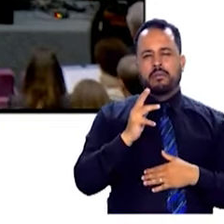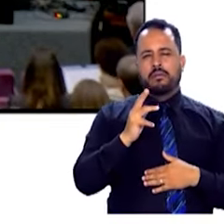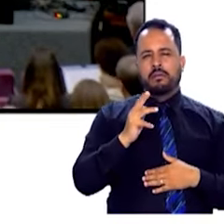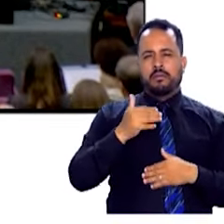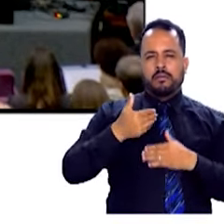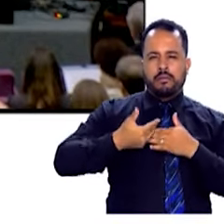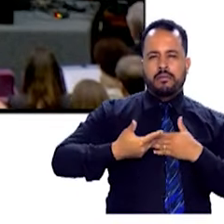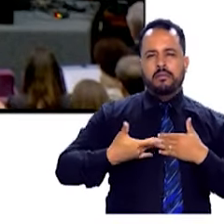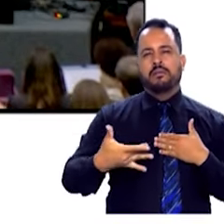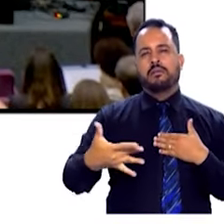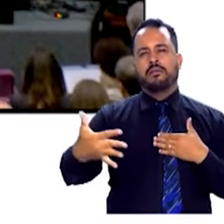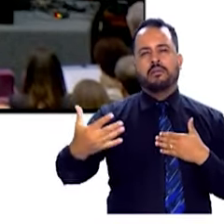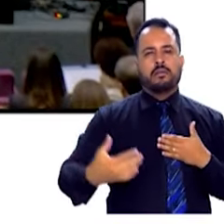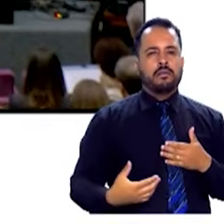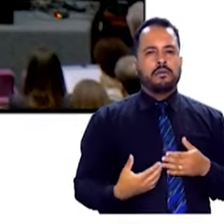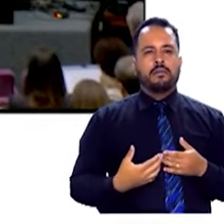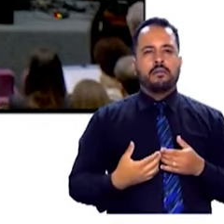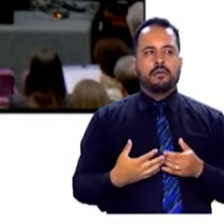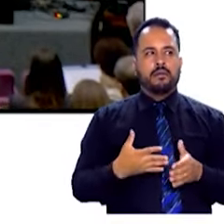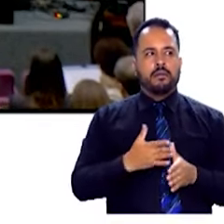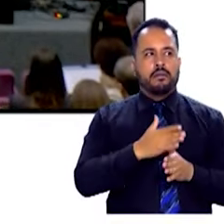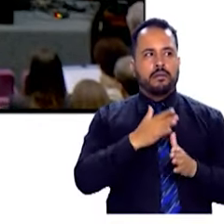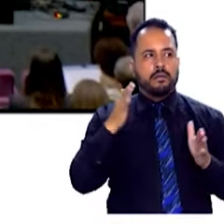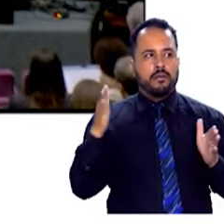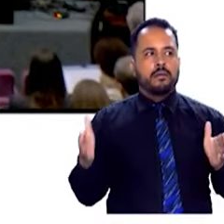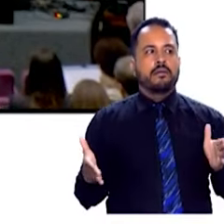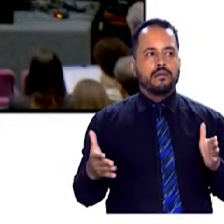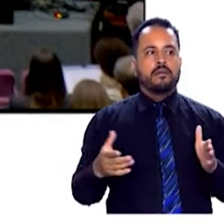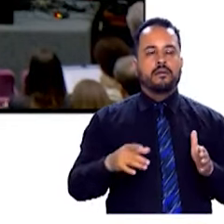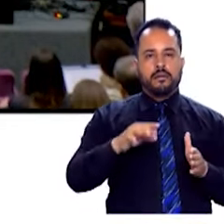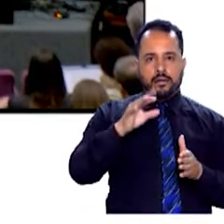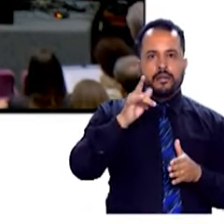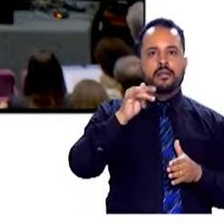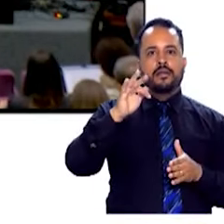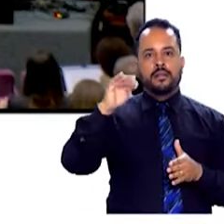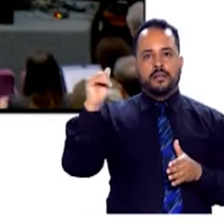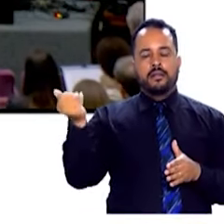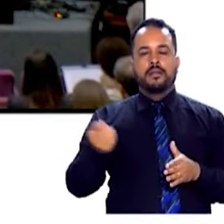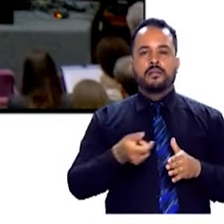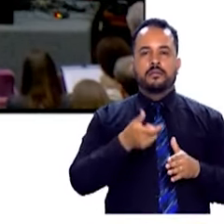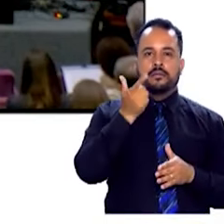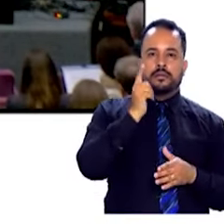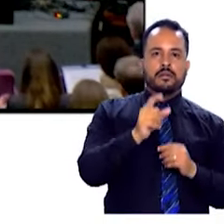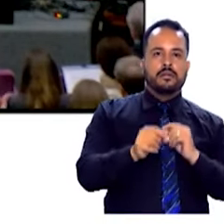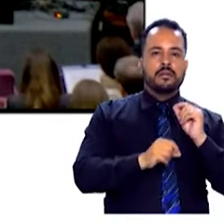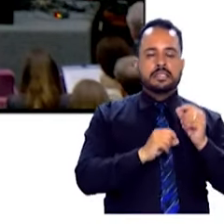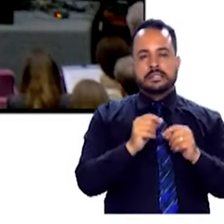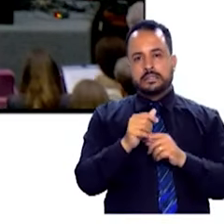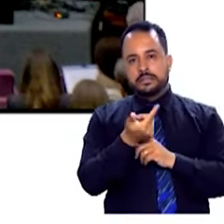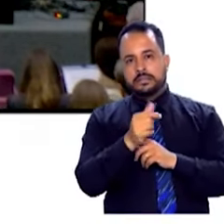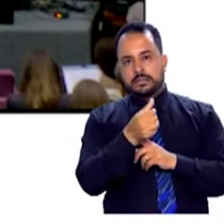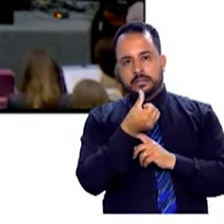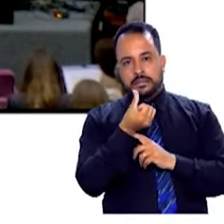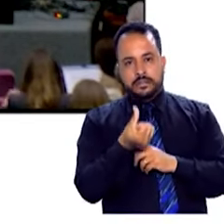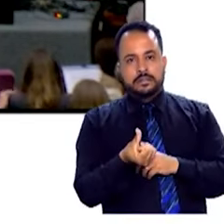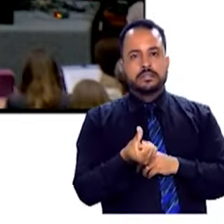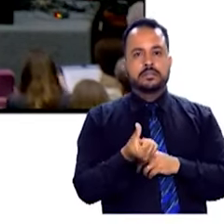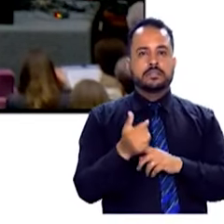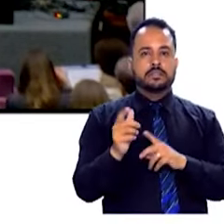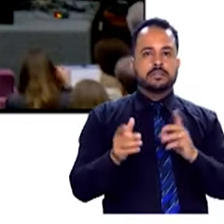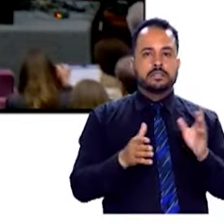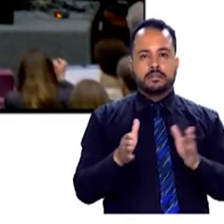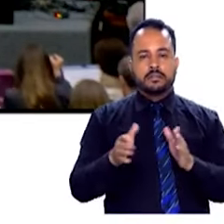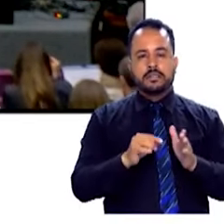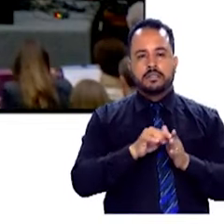das cortes de Westminster eh logo depois pelo Guilherme conquistador depois de 1866 eh chega finalmente a situação em que é uma